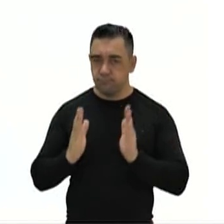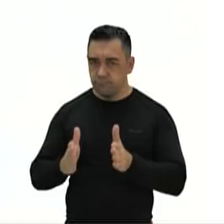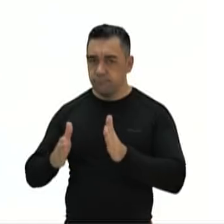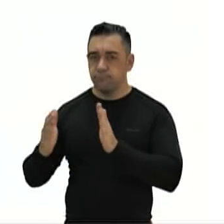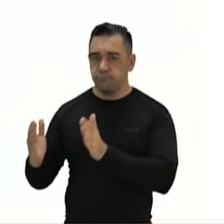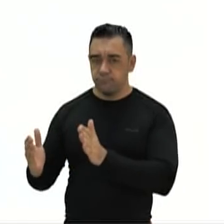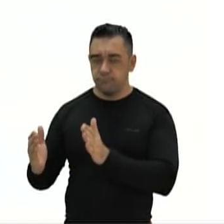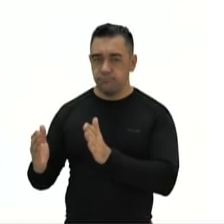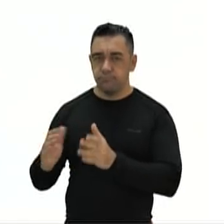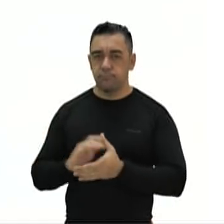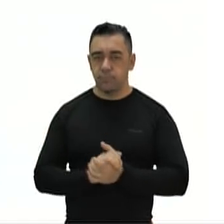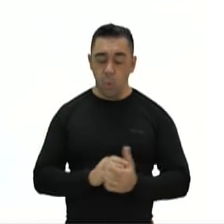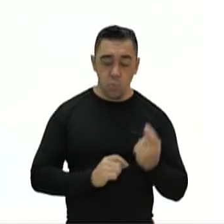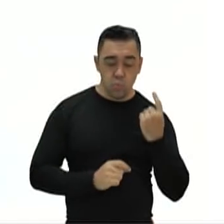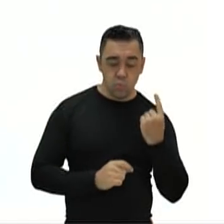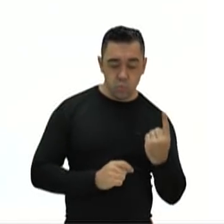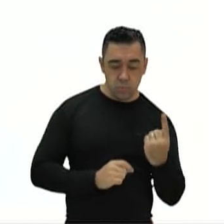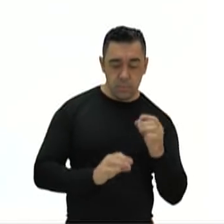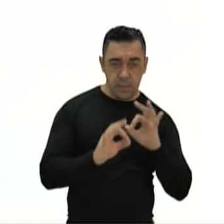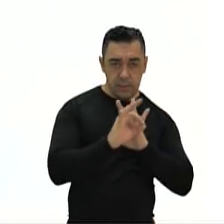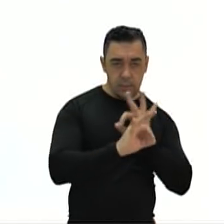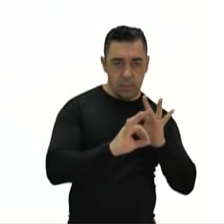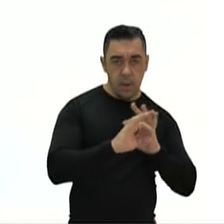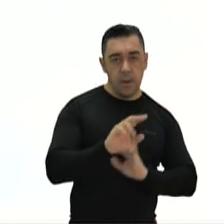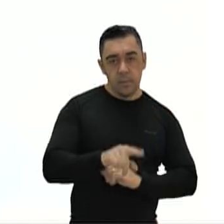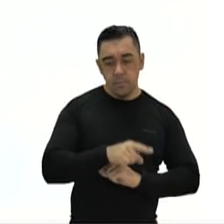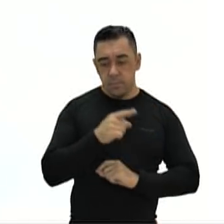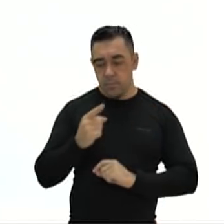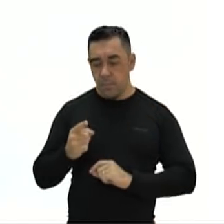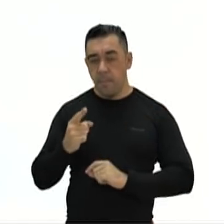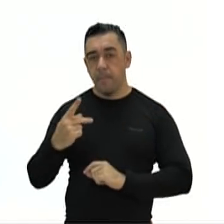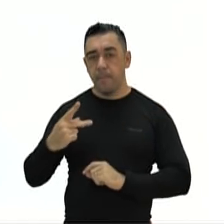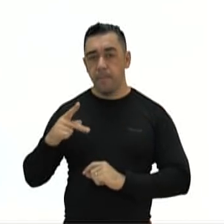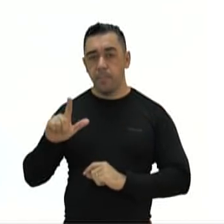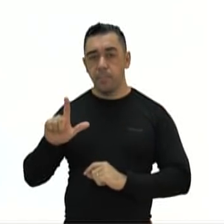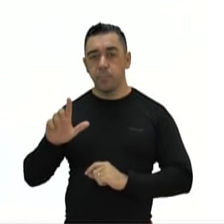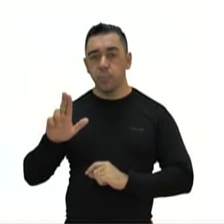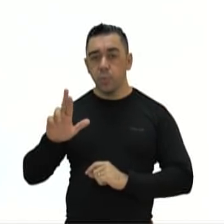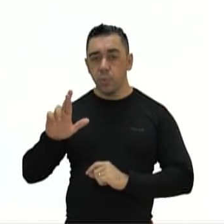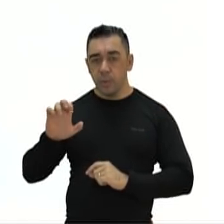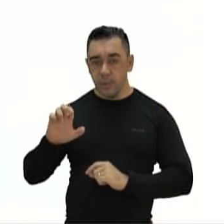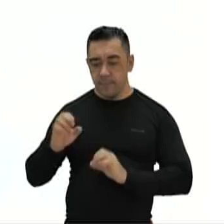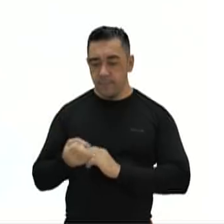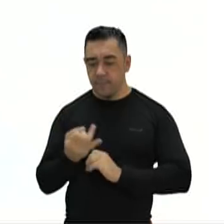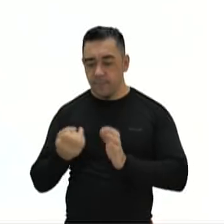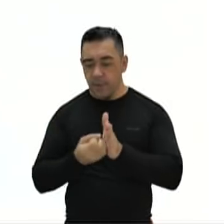respectivamente, unicelulares e pluricelulares. Olha essa palavrinha aqui,